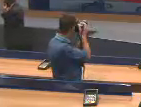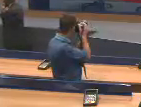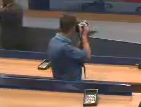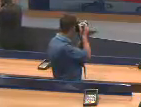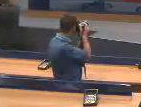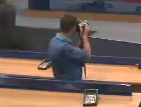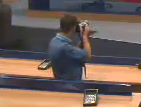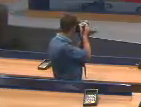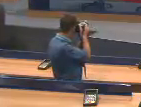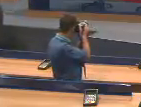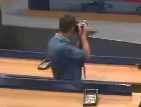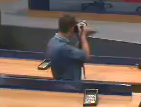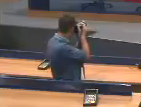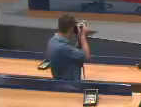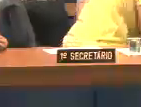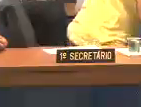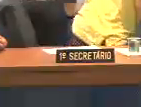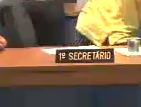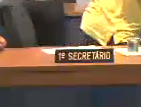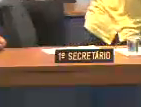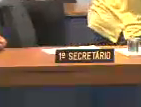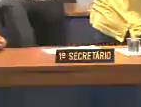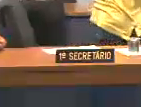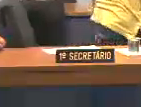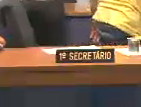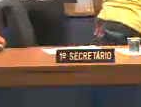Reabertos os trabalhos.